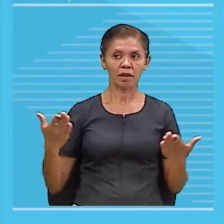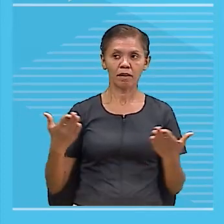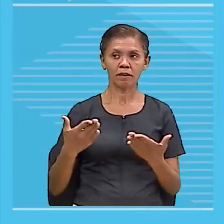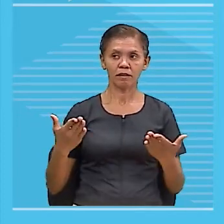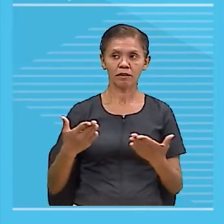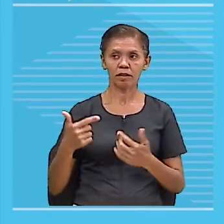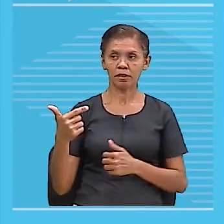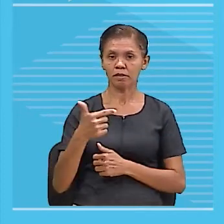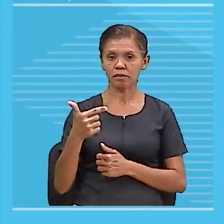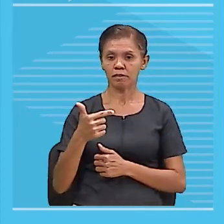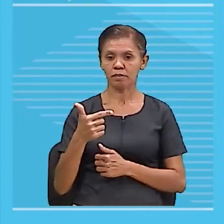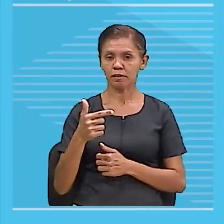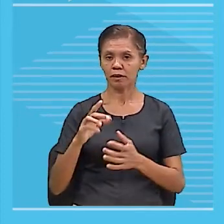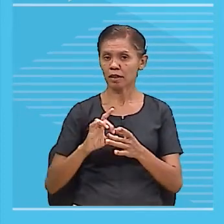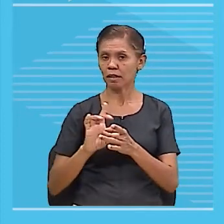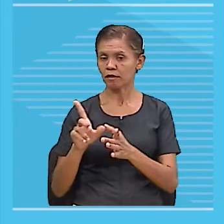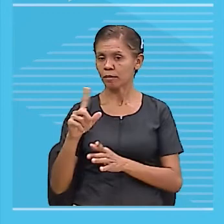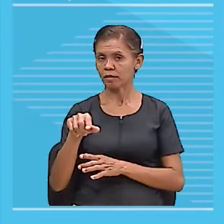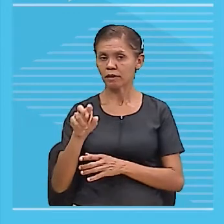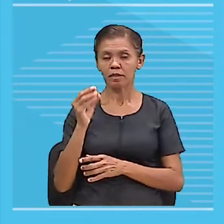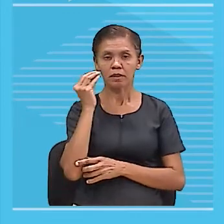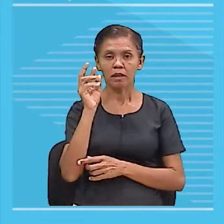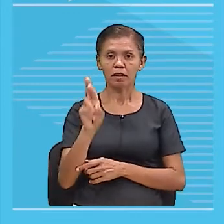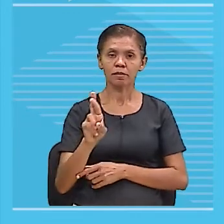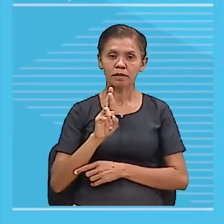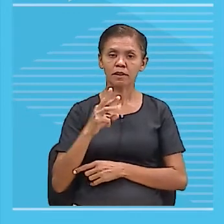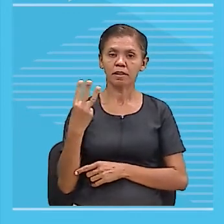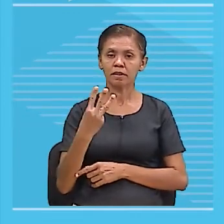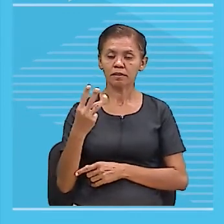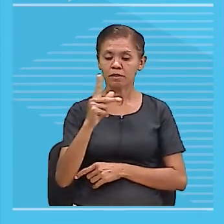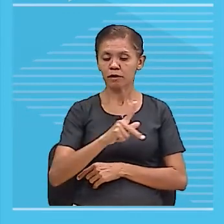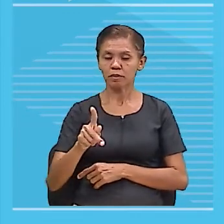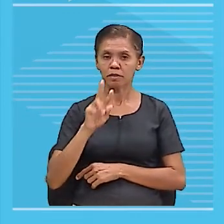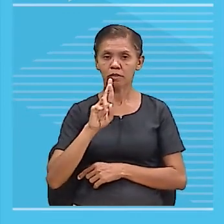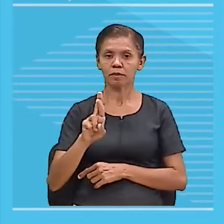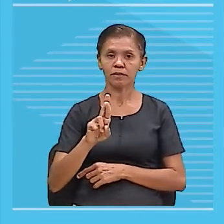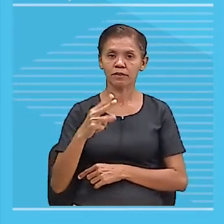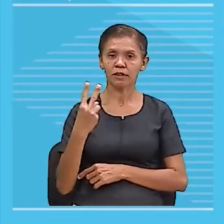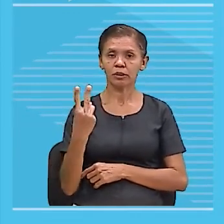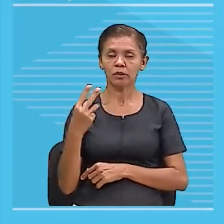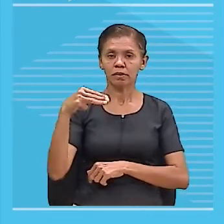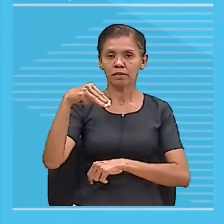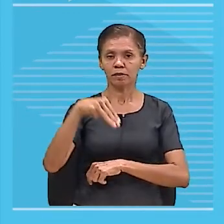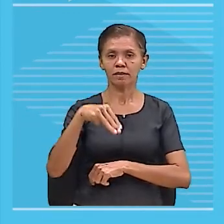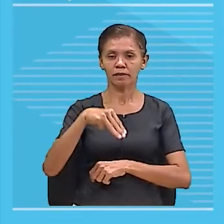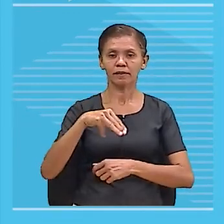a segunda questão para vocês e aí a terceira eu resolvo. Tá bom? 2 minutinhos na